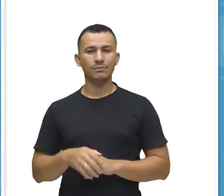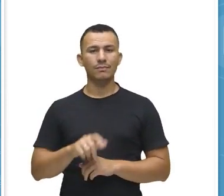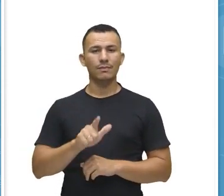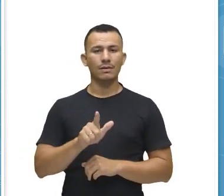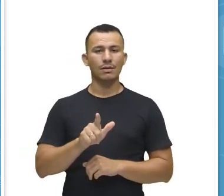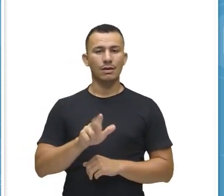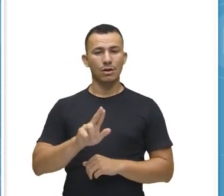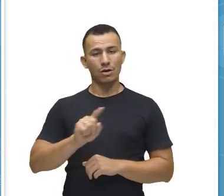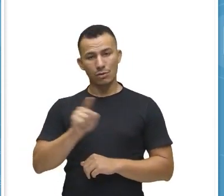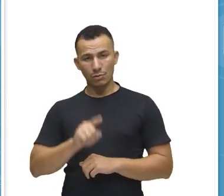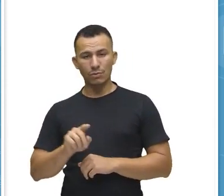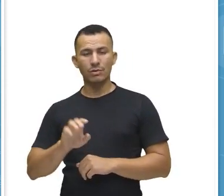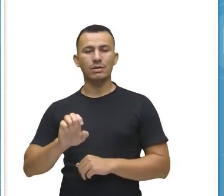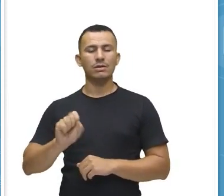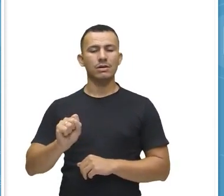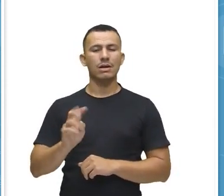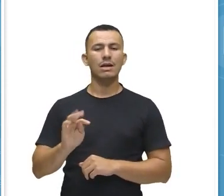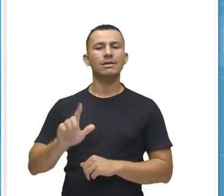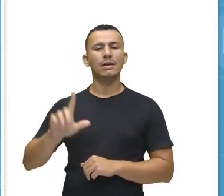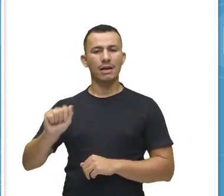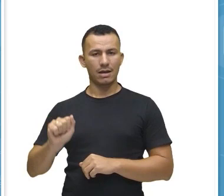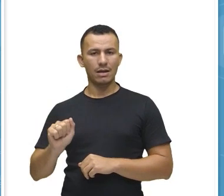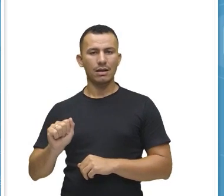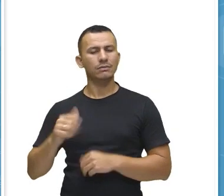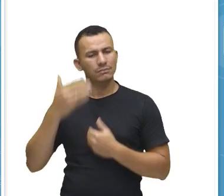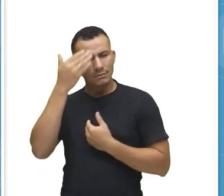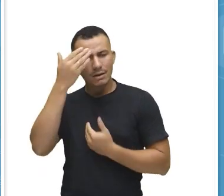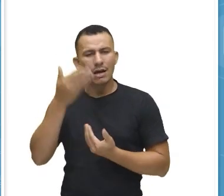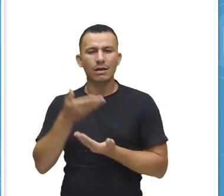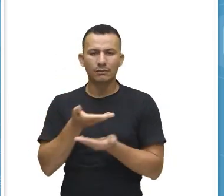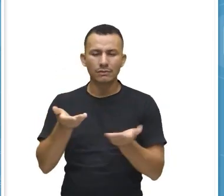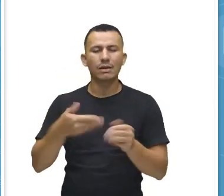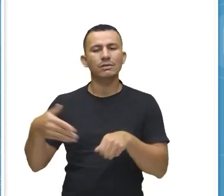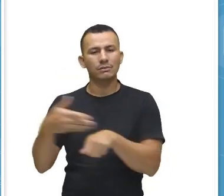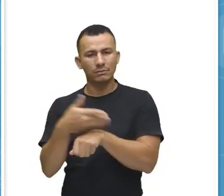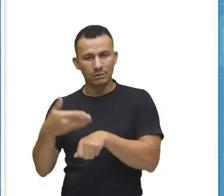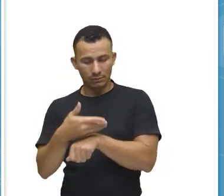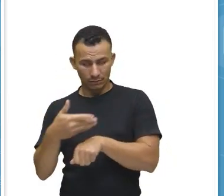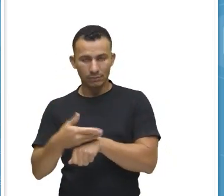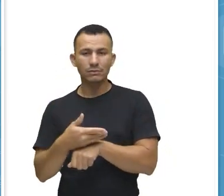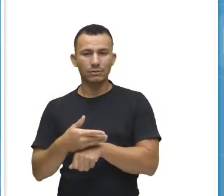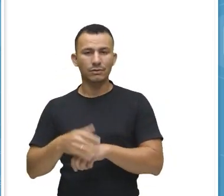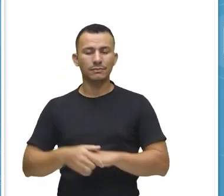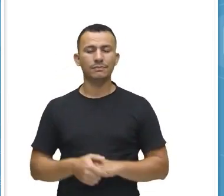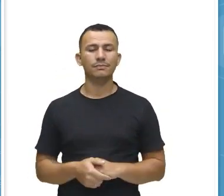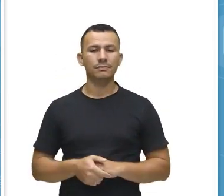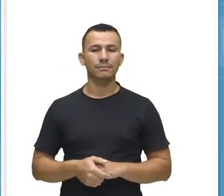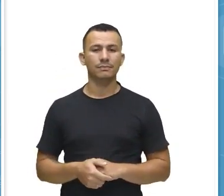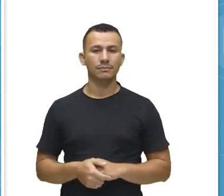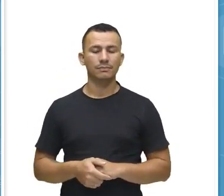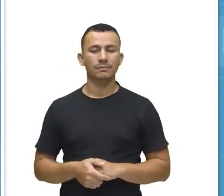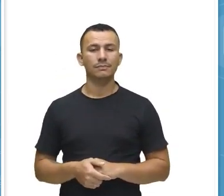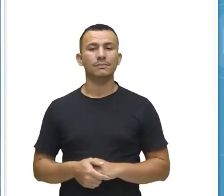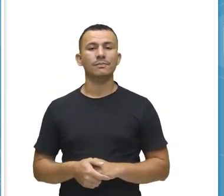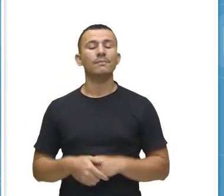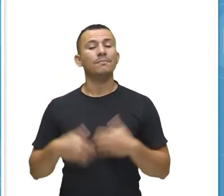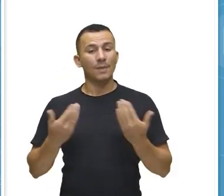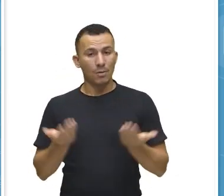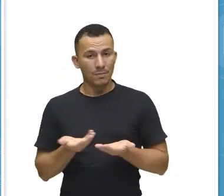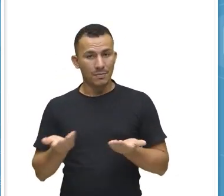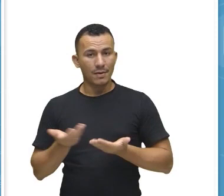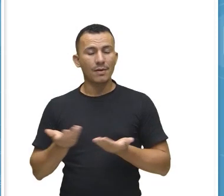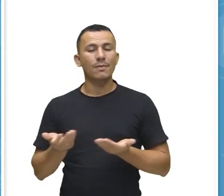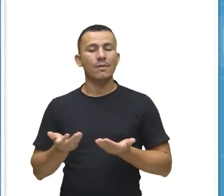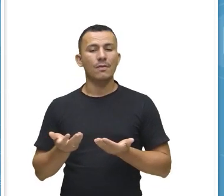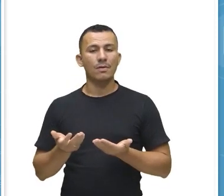que legal. Luiz Estela, muito obrigado pela participação também. E a Escola Francisco Guedes também participando. Mas vamos observar então.